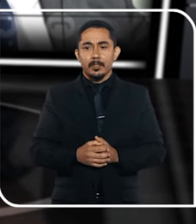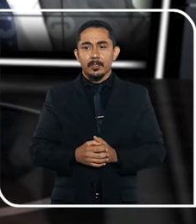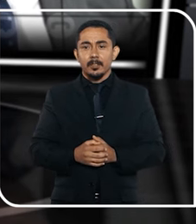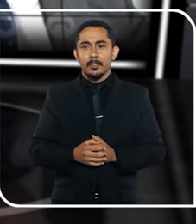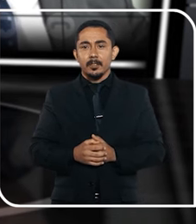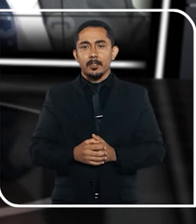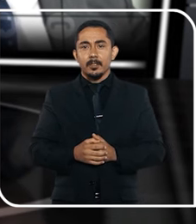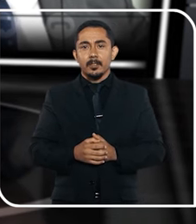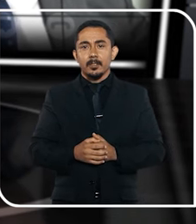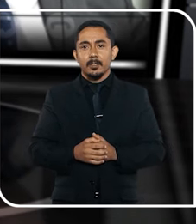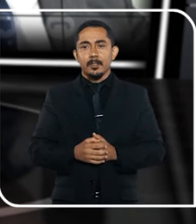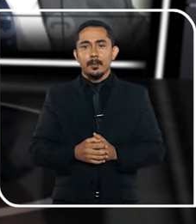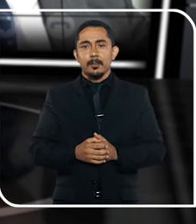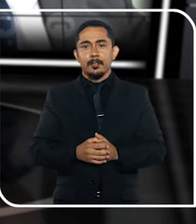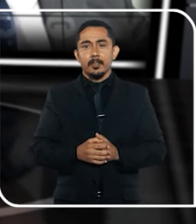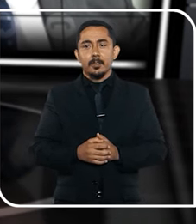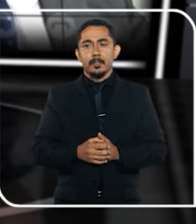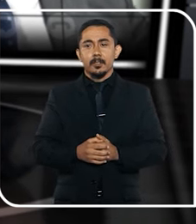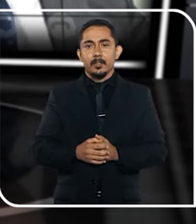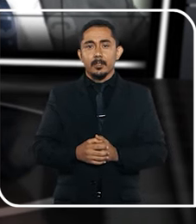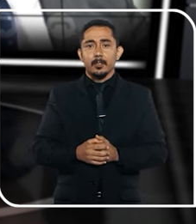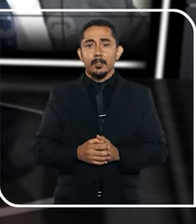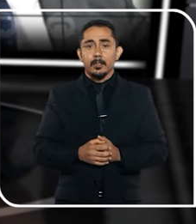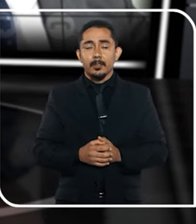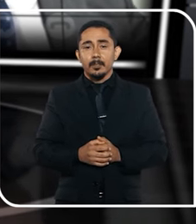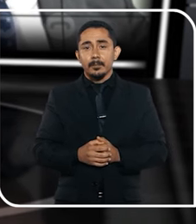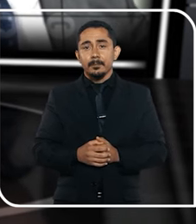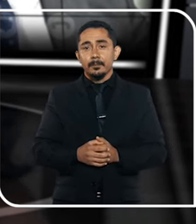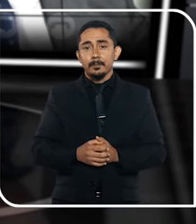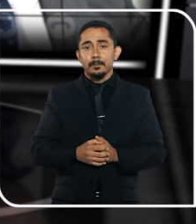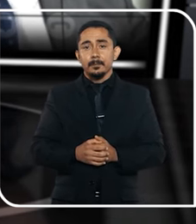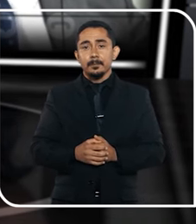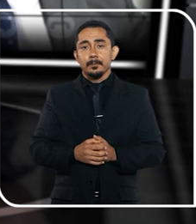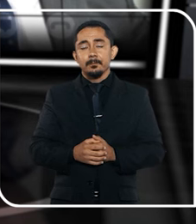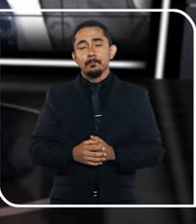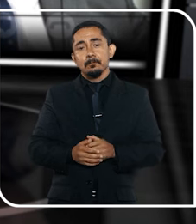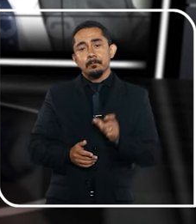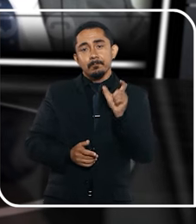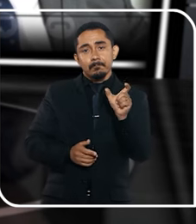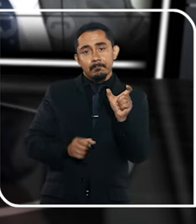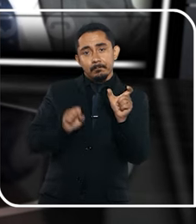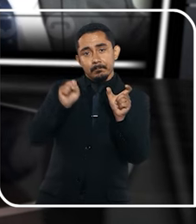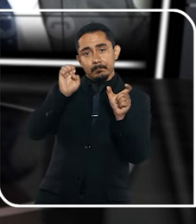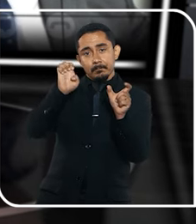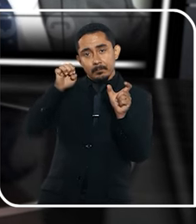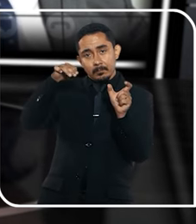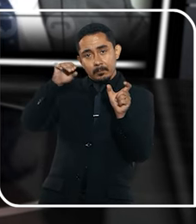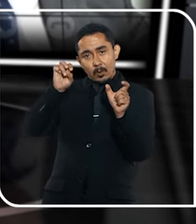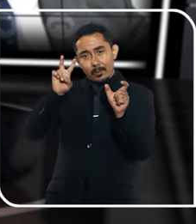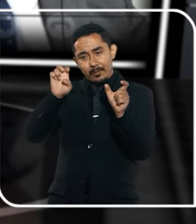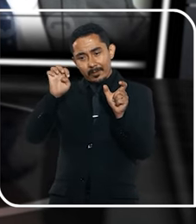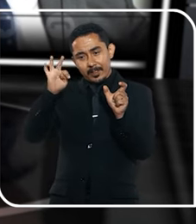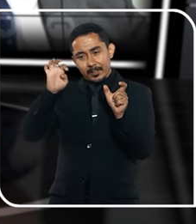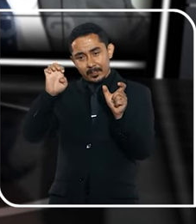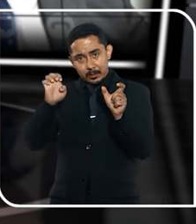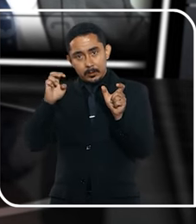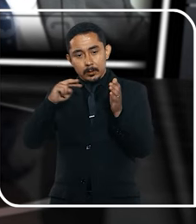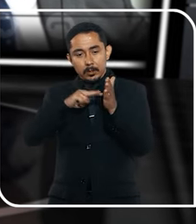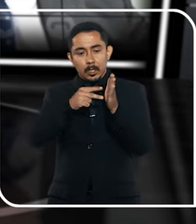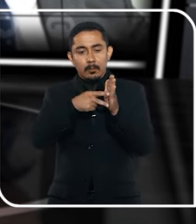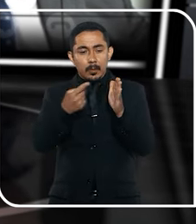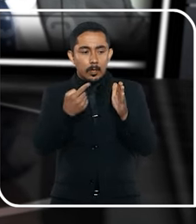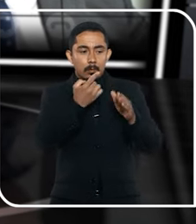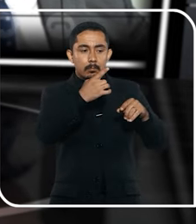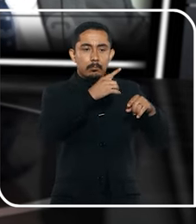Bem semovente é um bem... vamos dizer assim, como se fosse... É considerado um bem,